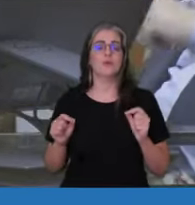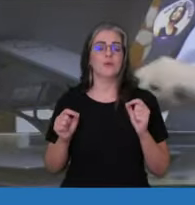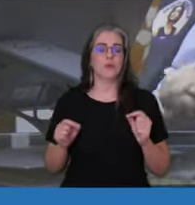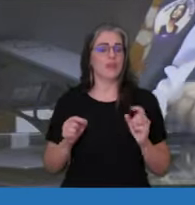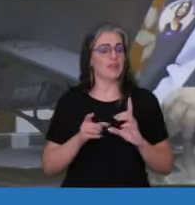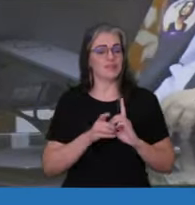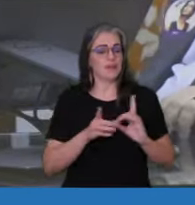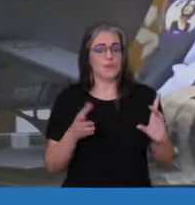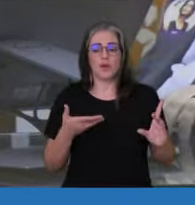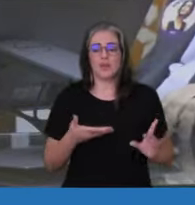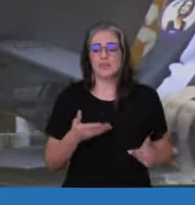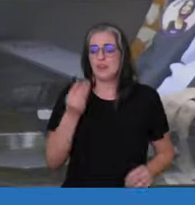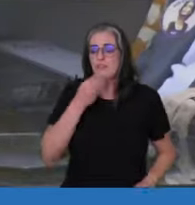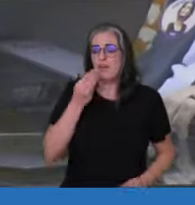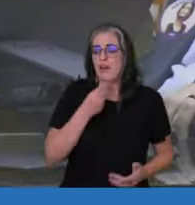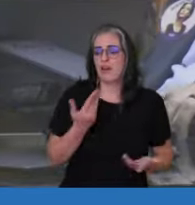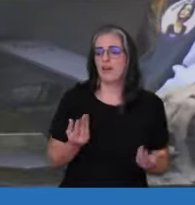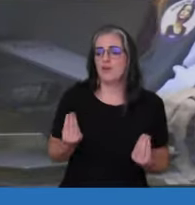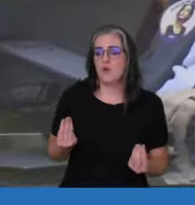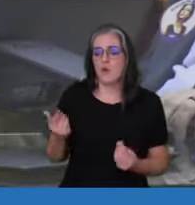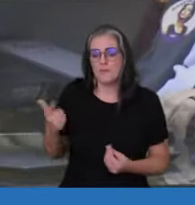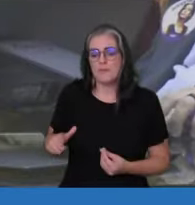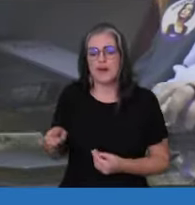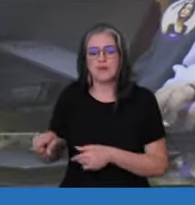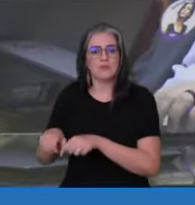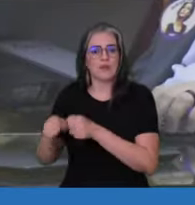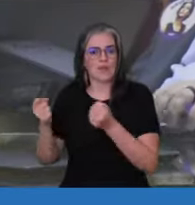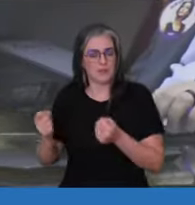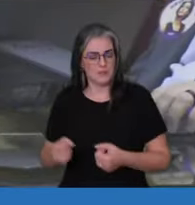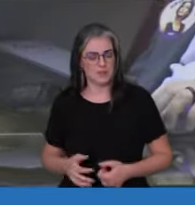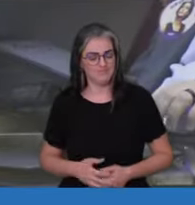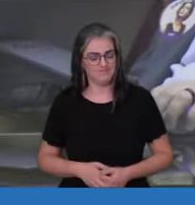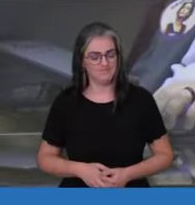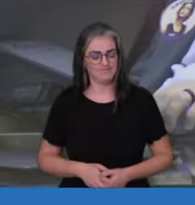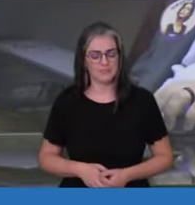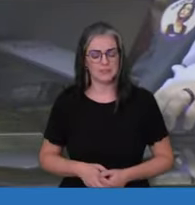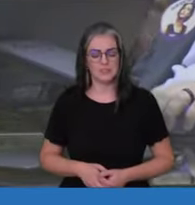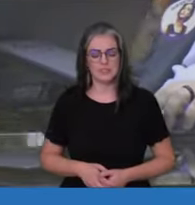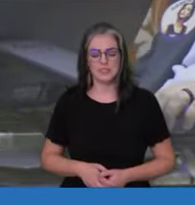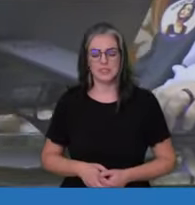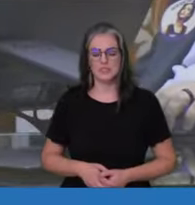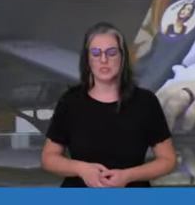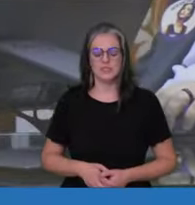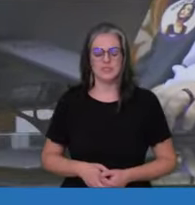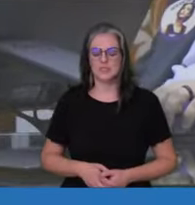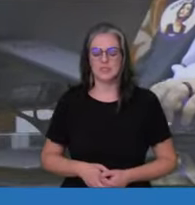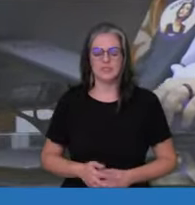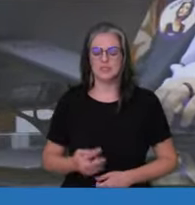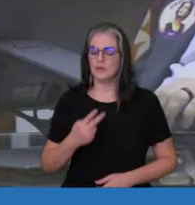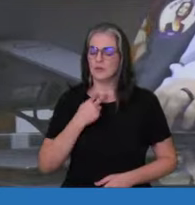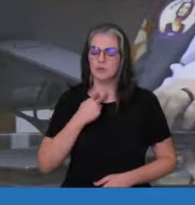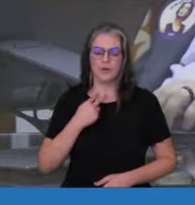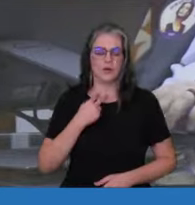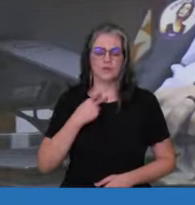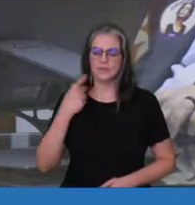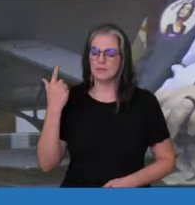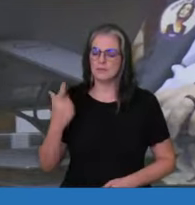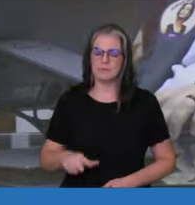possibilite que não haja mais nenhum tipo de omissão do Estado